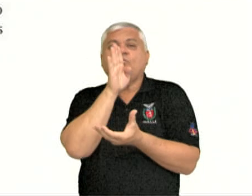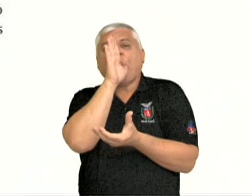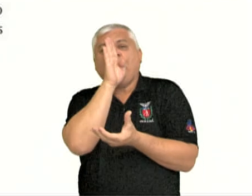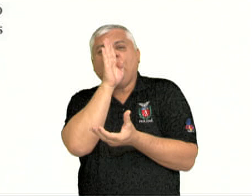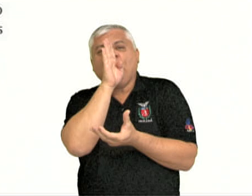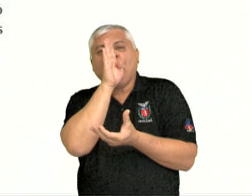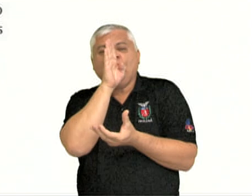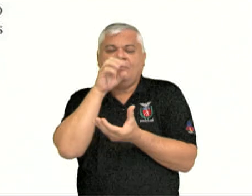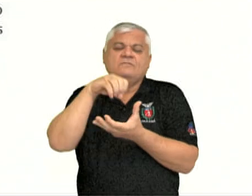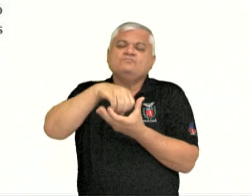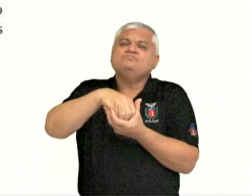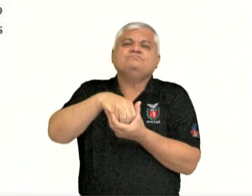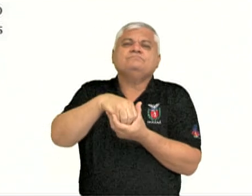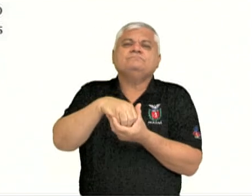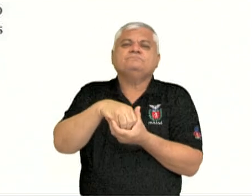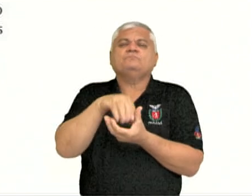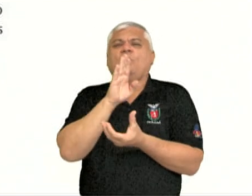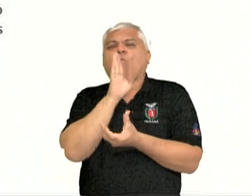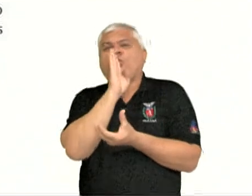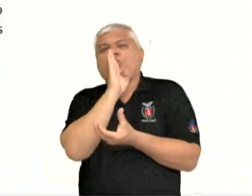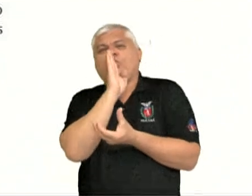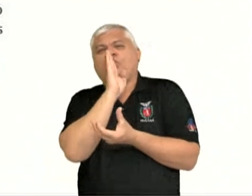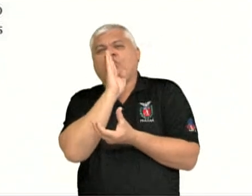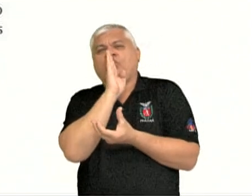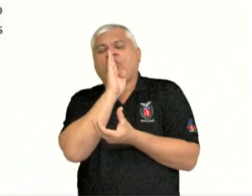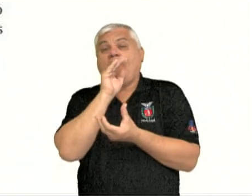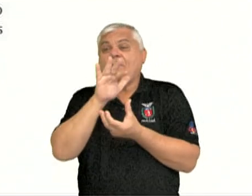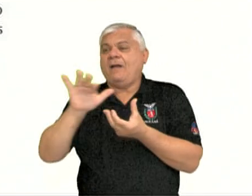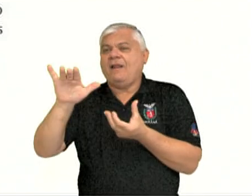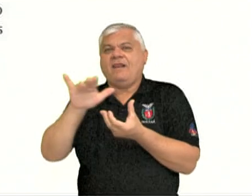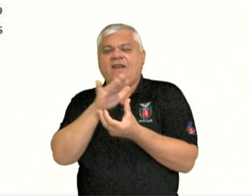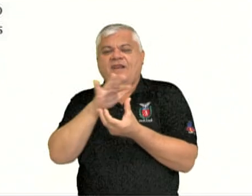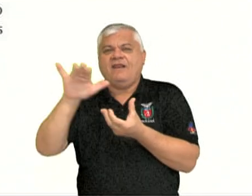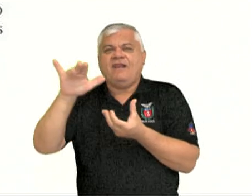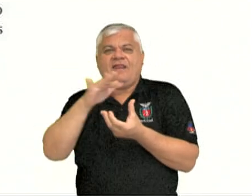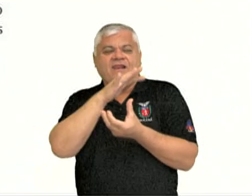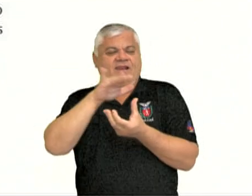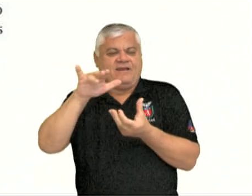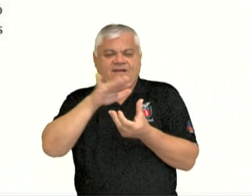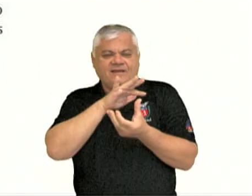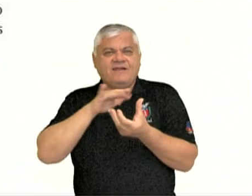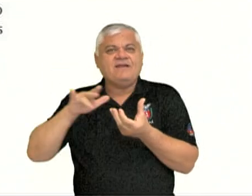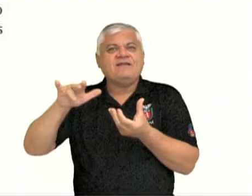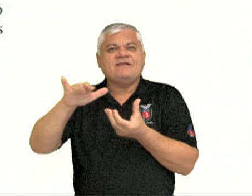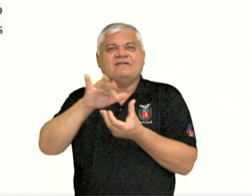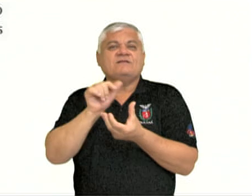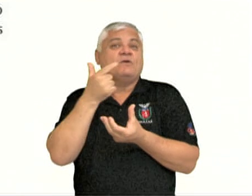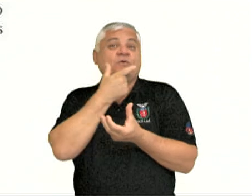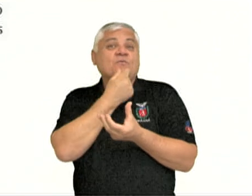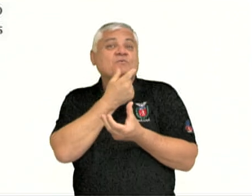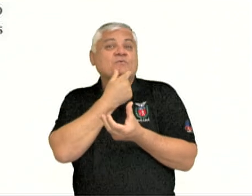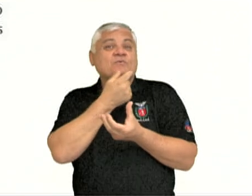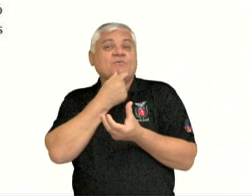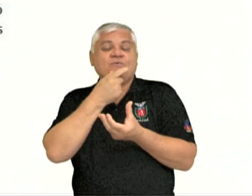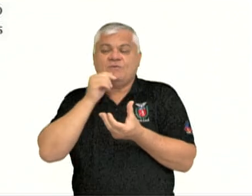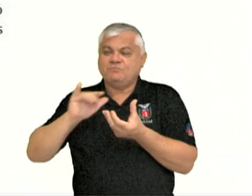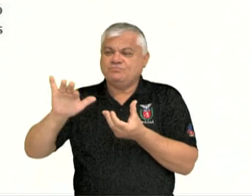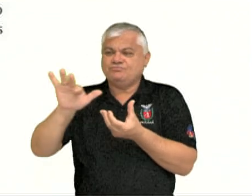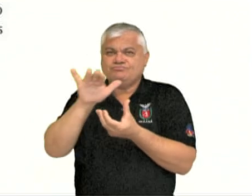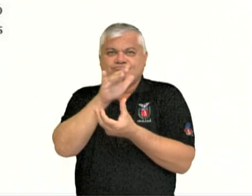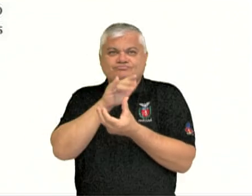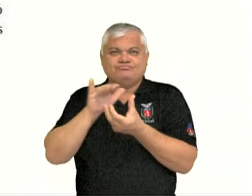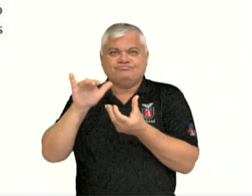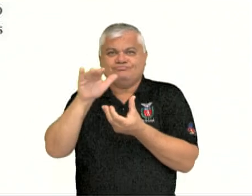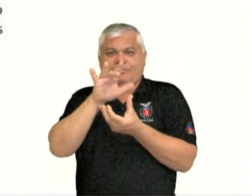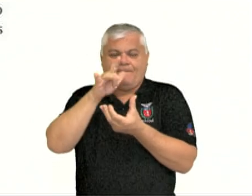ele fica sempre dentro da planta. Quem se movimenta para encontrar o gameta feminino e realizar a